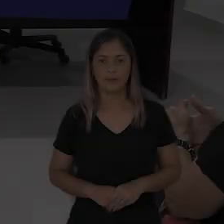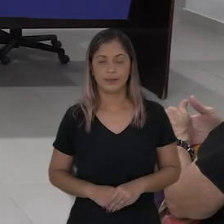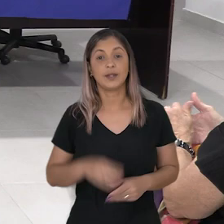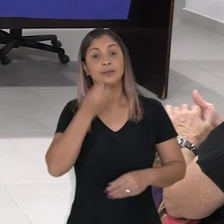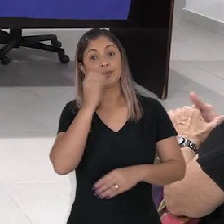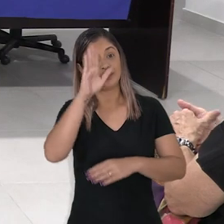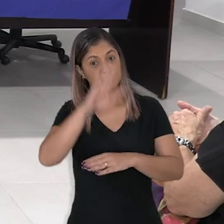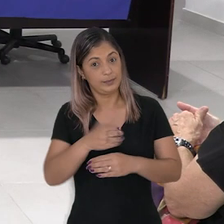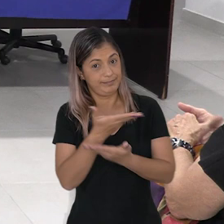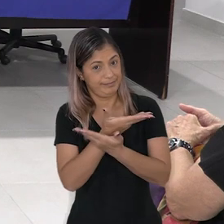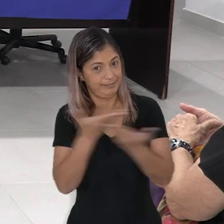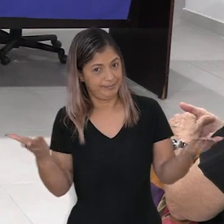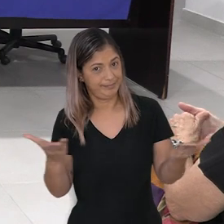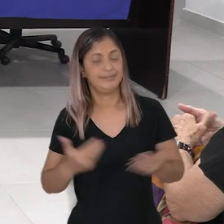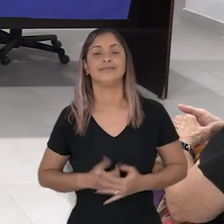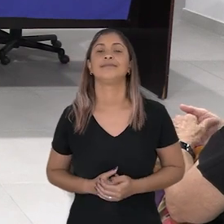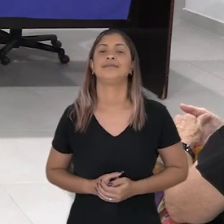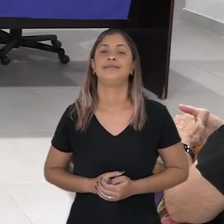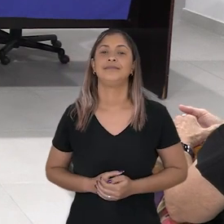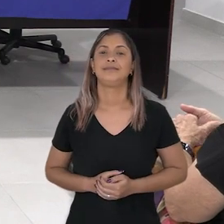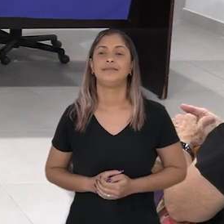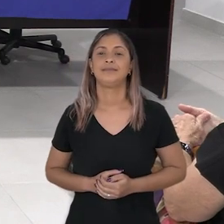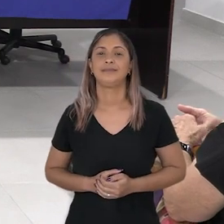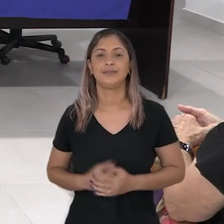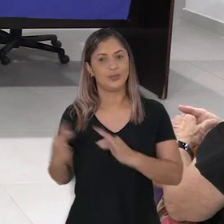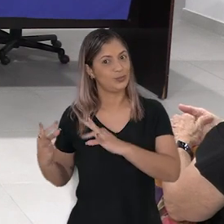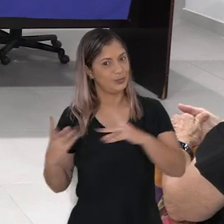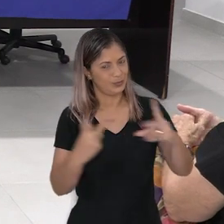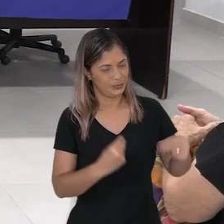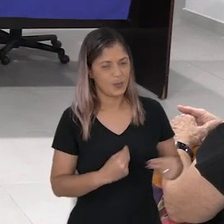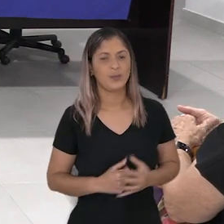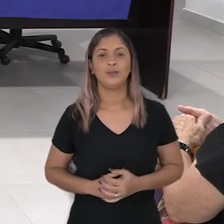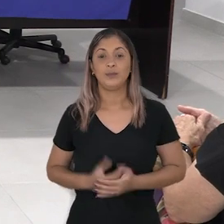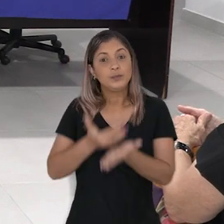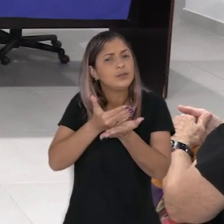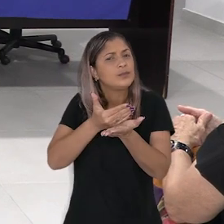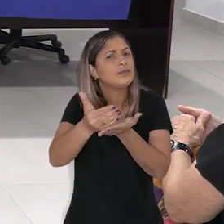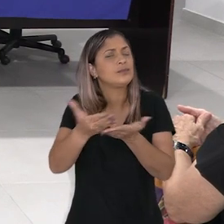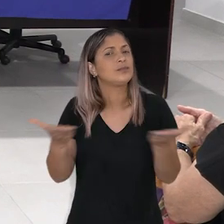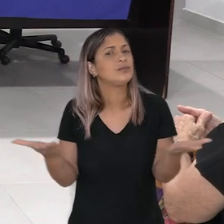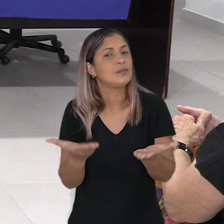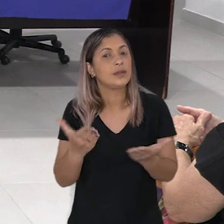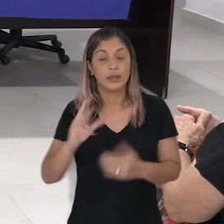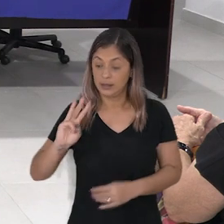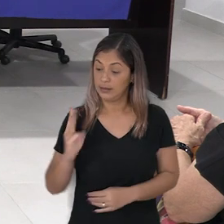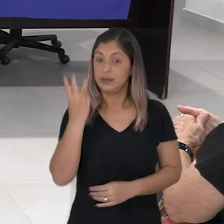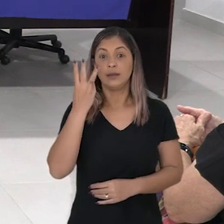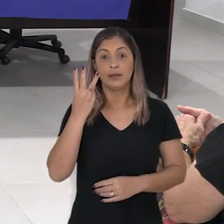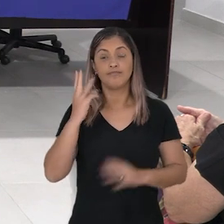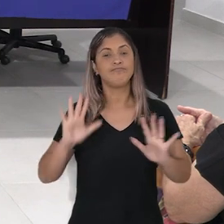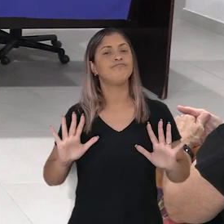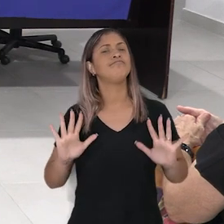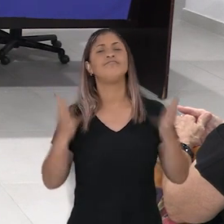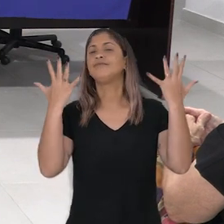Bem, boa tarde a todos e todas. Vamos dar início ao terceiro evento